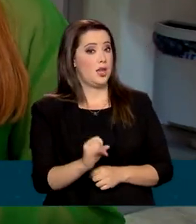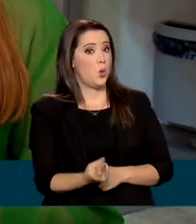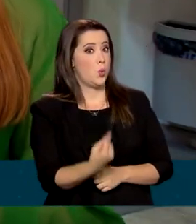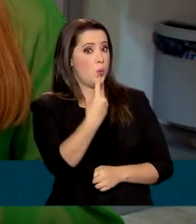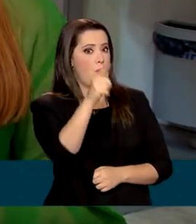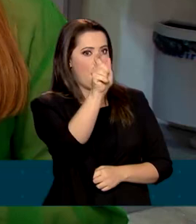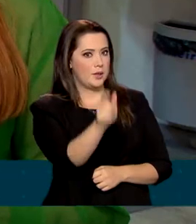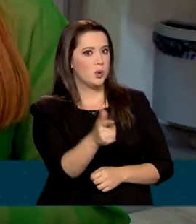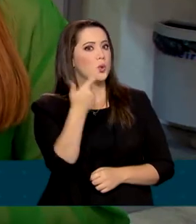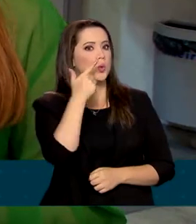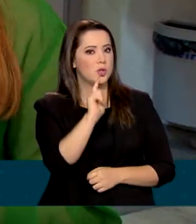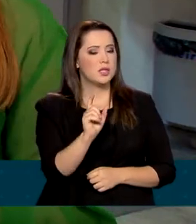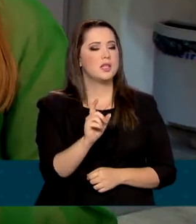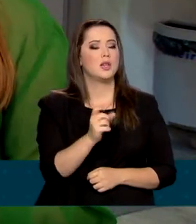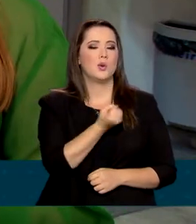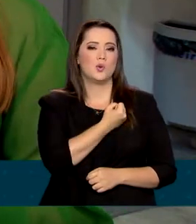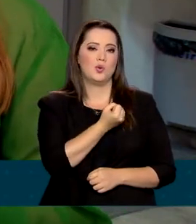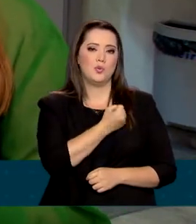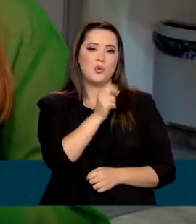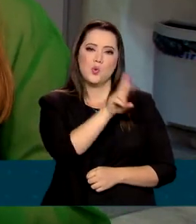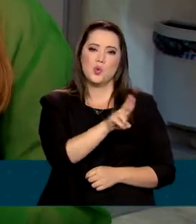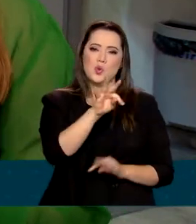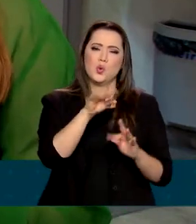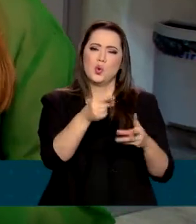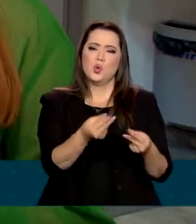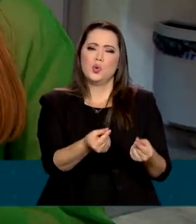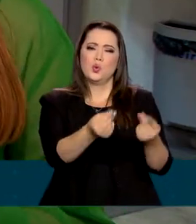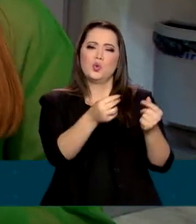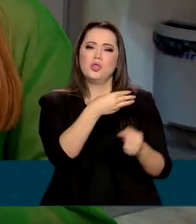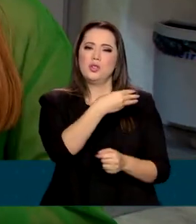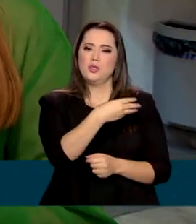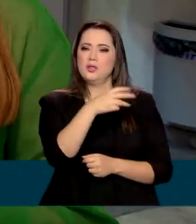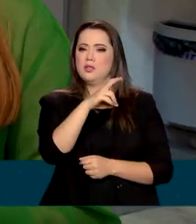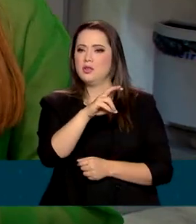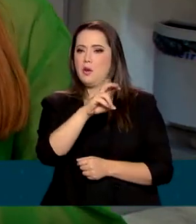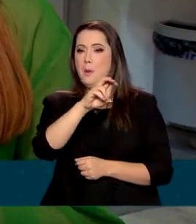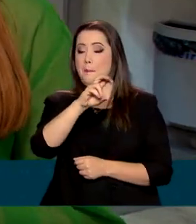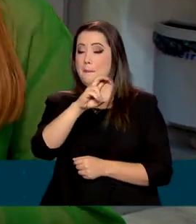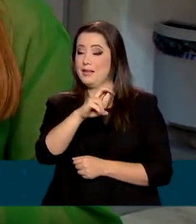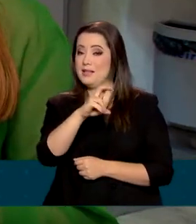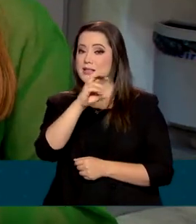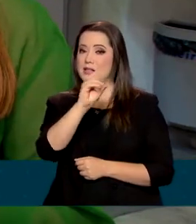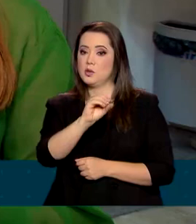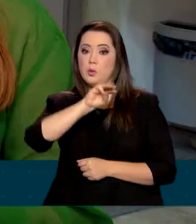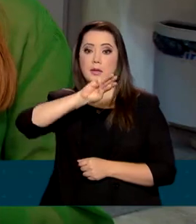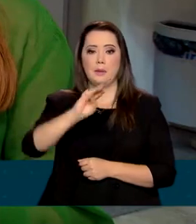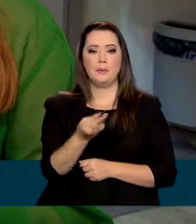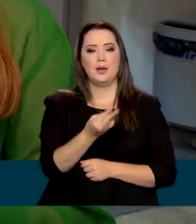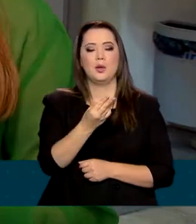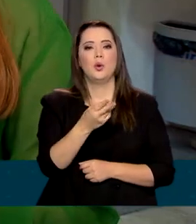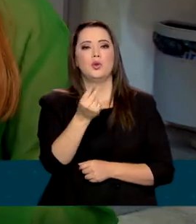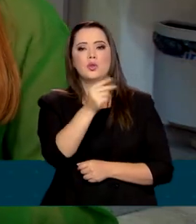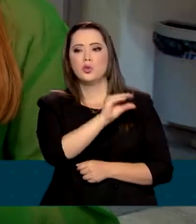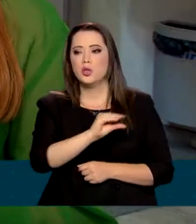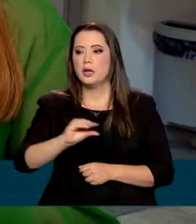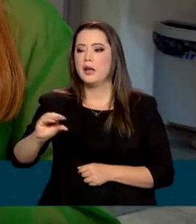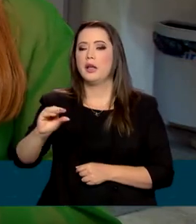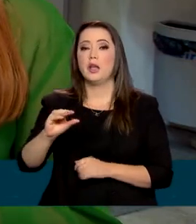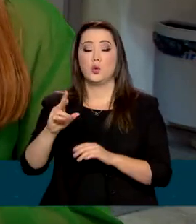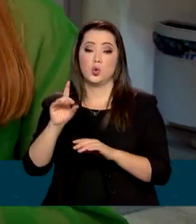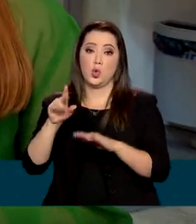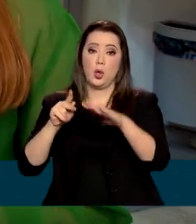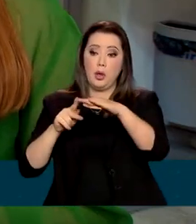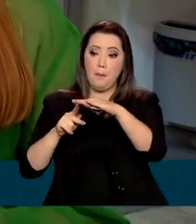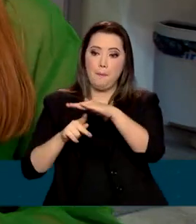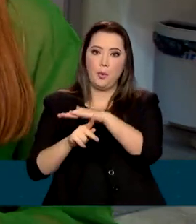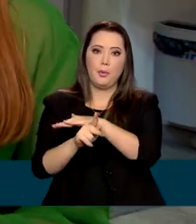números e aplique todo o prêmio recebido, os 350 milhões de reais na poupança, o rendimento